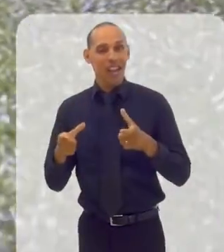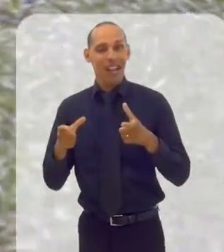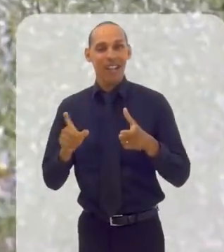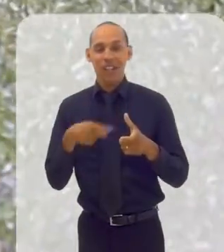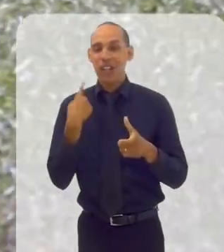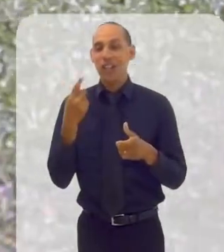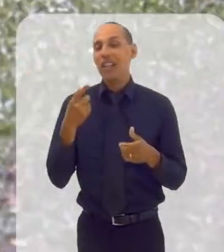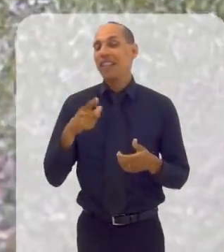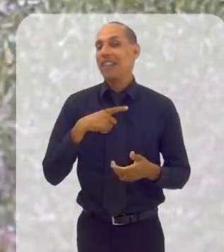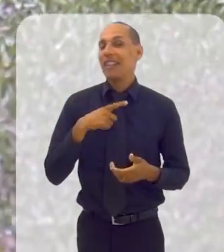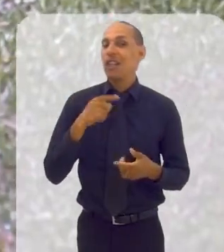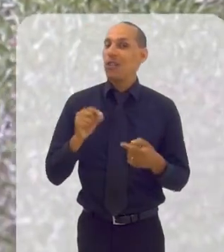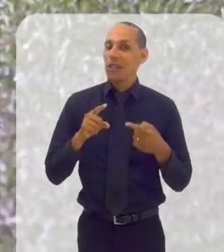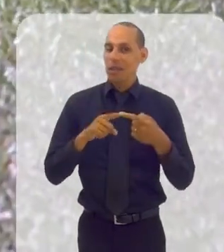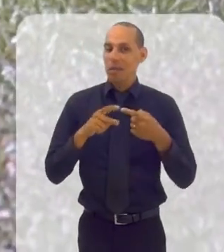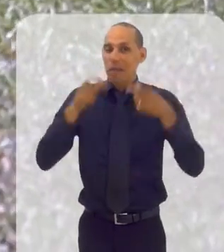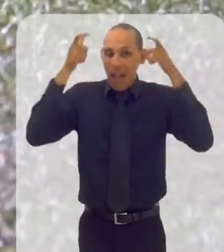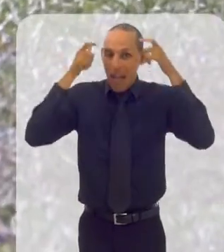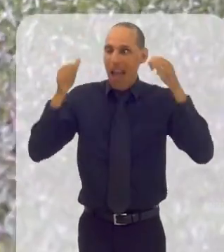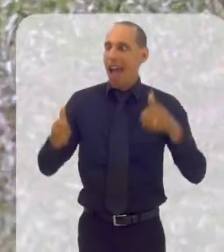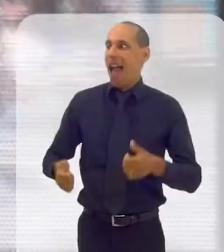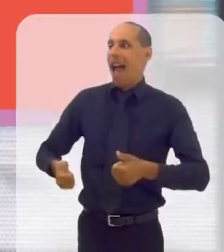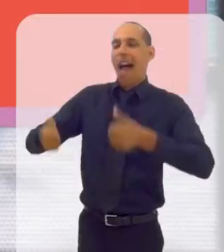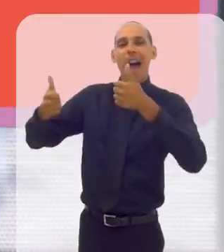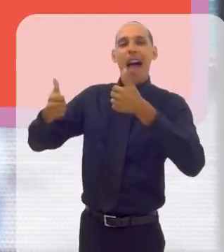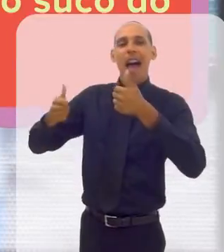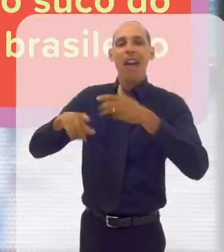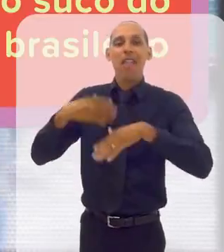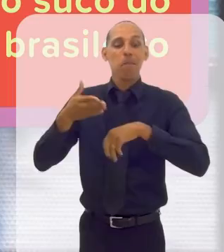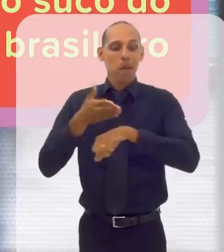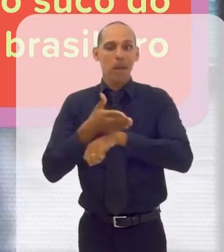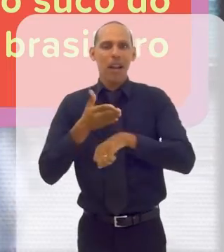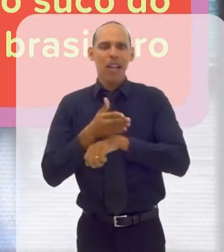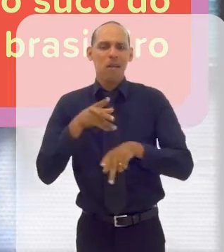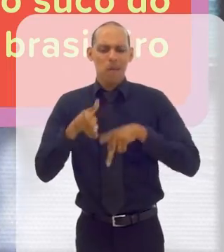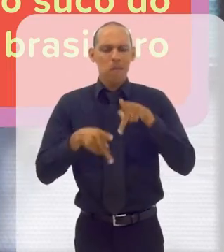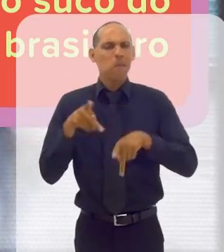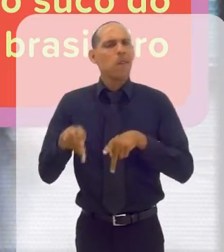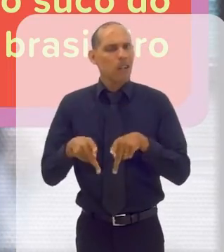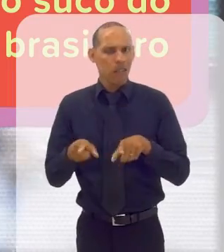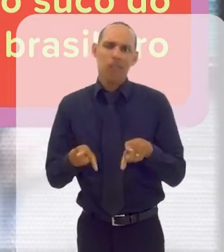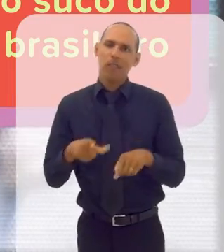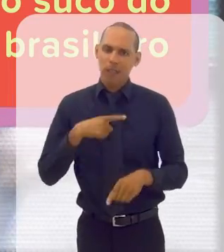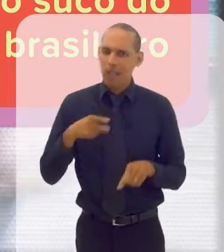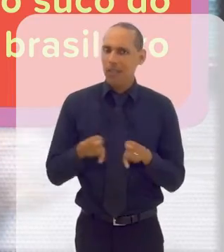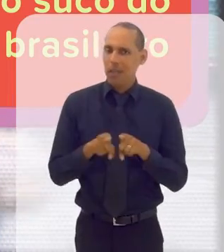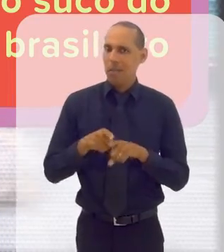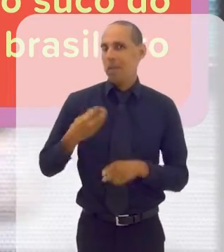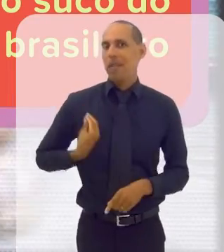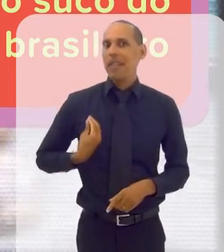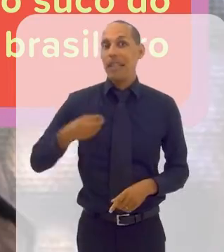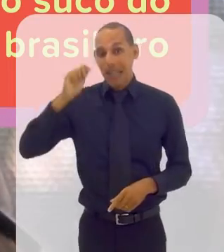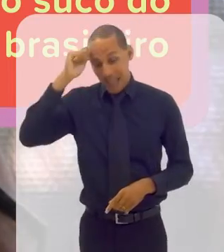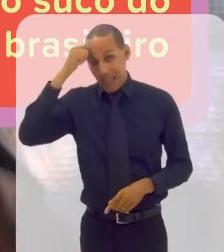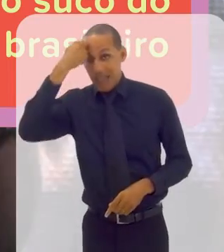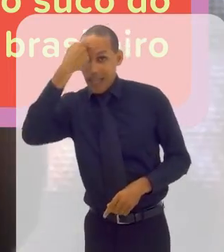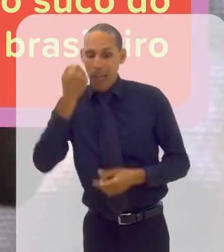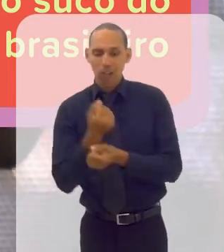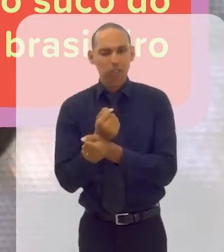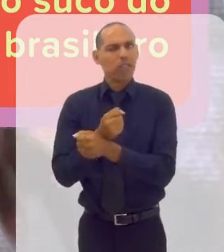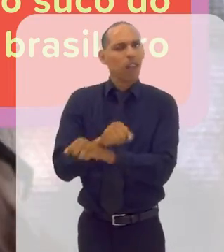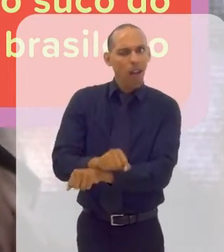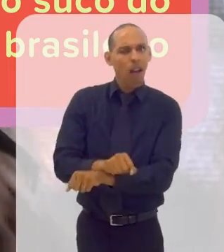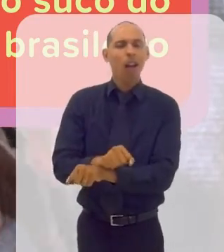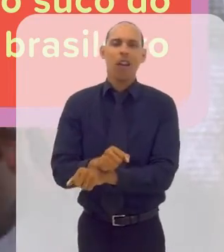num lugar onde a gente vai ter a monarquia sendo exaltada, a participação das camadas populares, a gente vai ter uma presença negra,